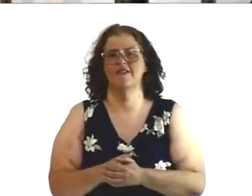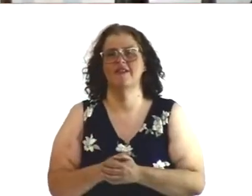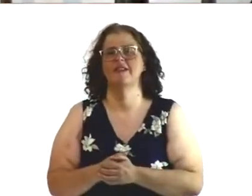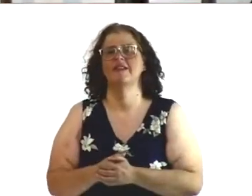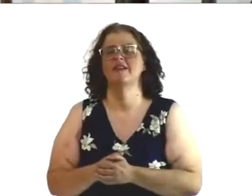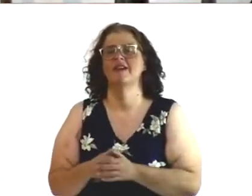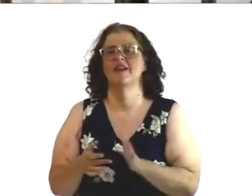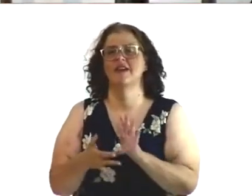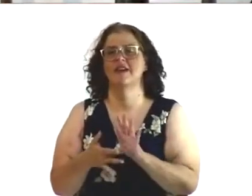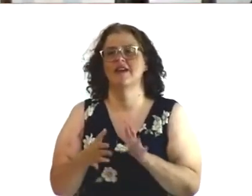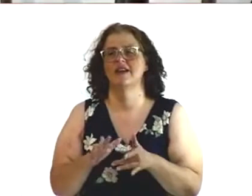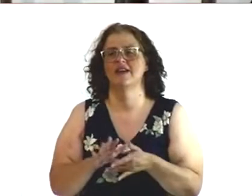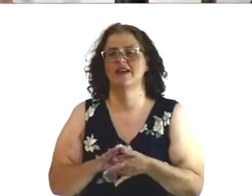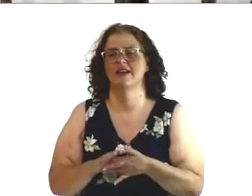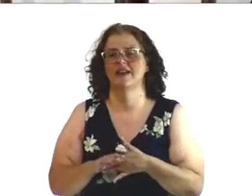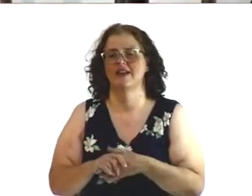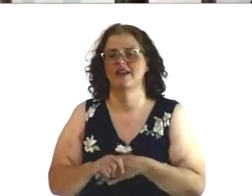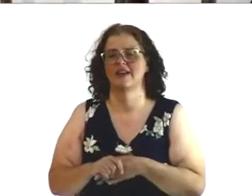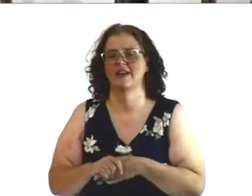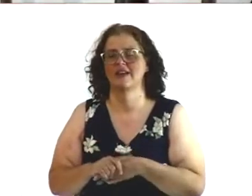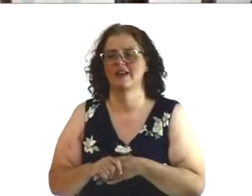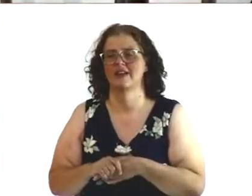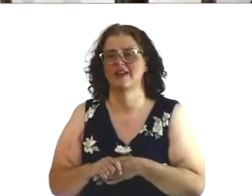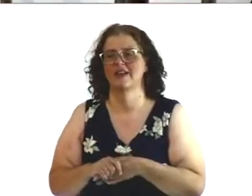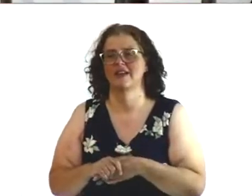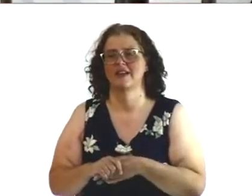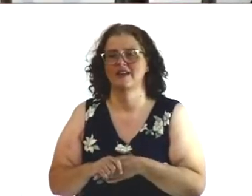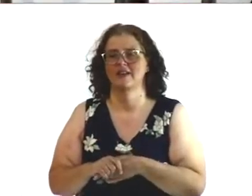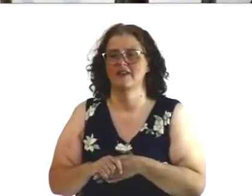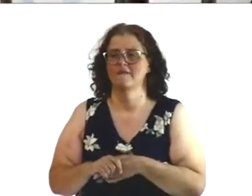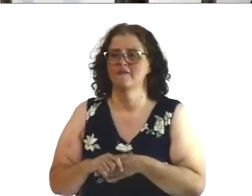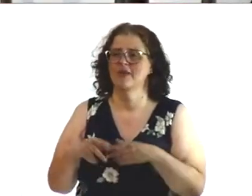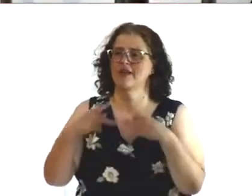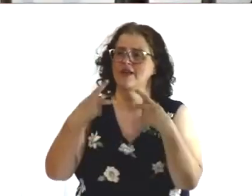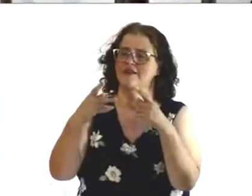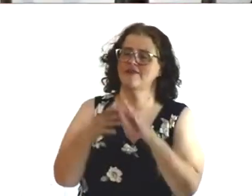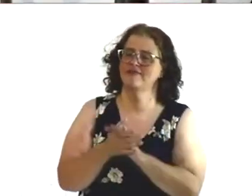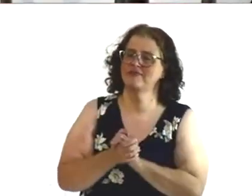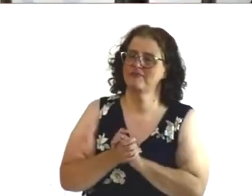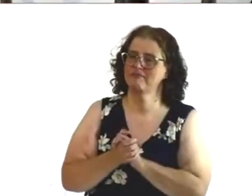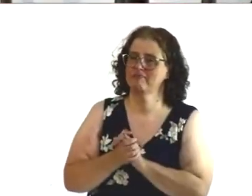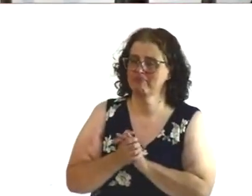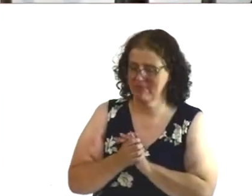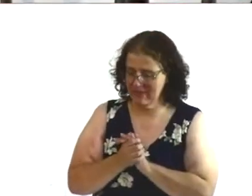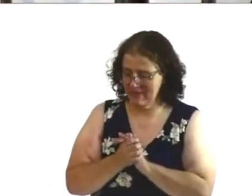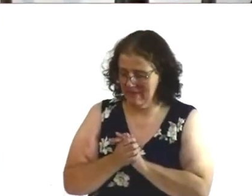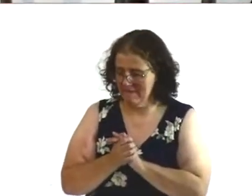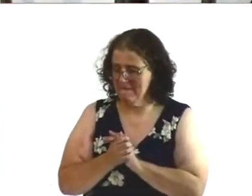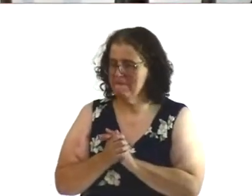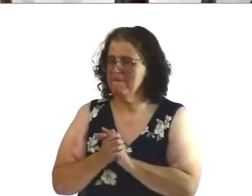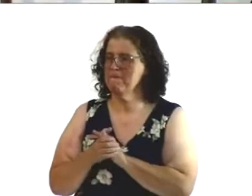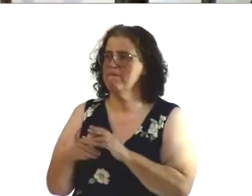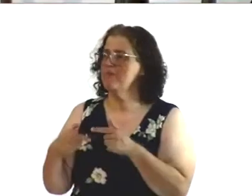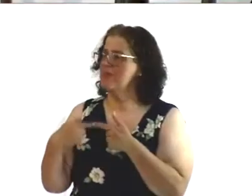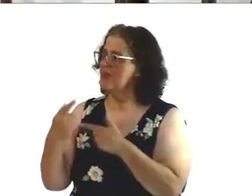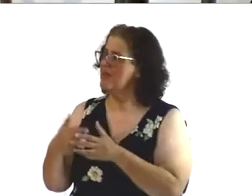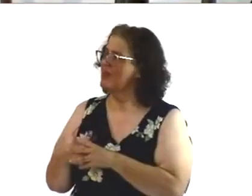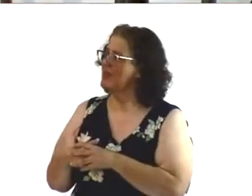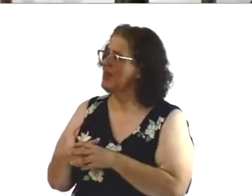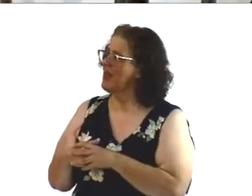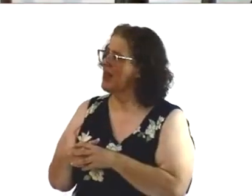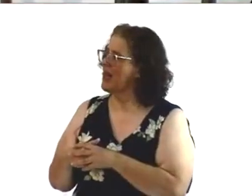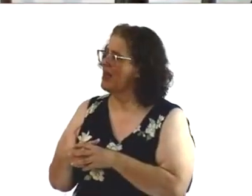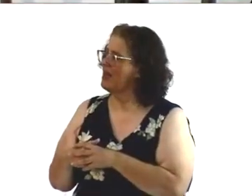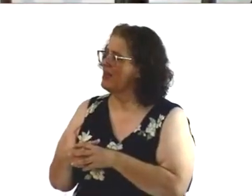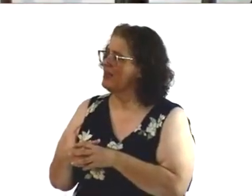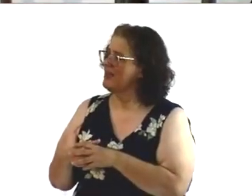Jesus para, de alguma maneira, dissuadirem-no do seu governo absoluto. Eu sou o seu Senhor, eu sou a